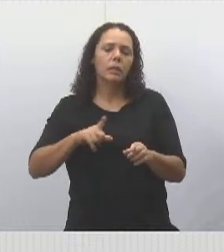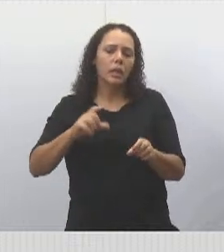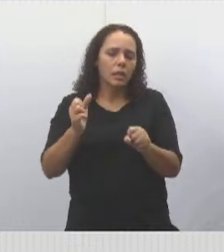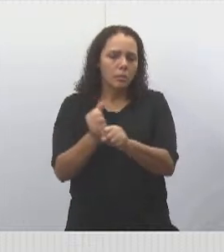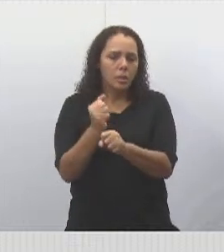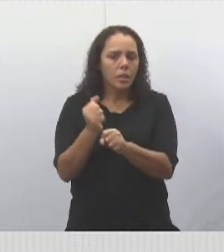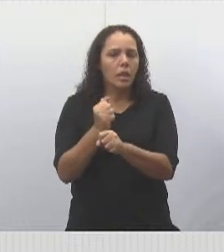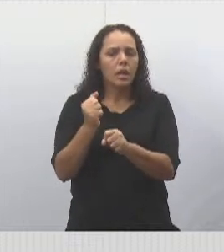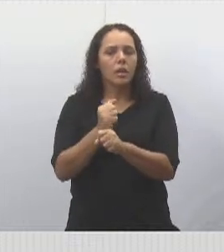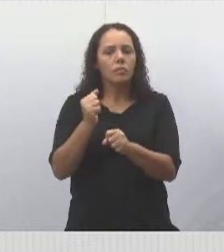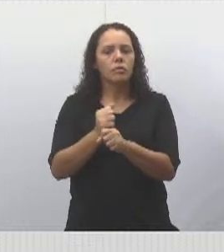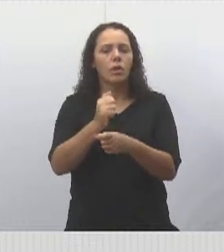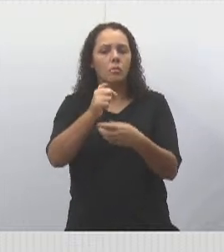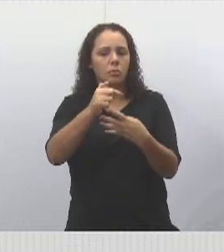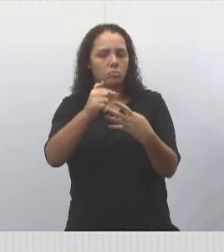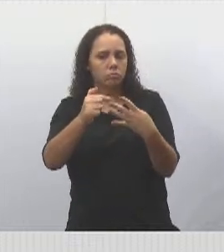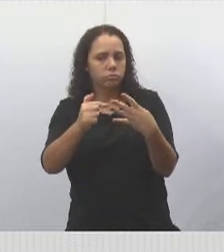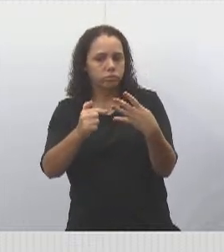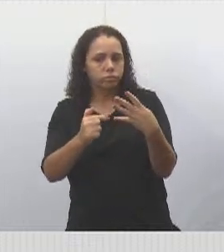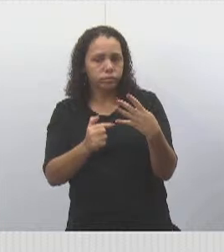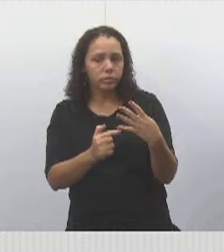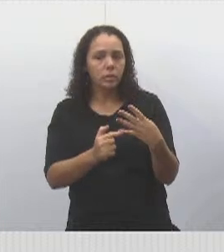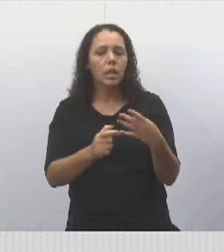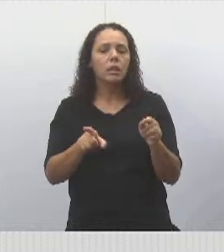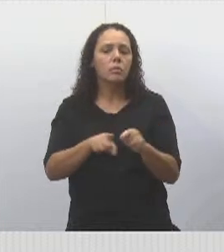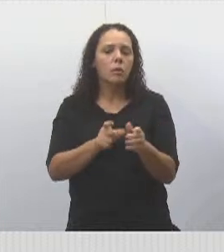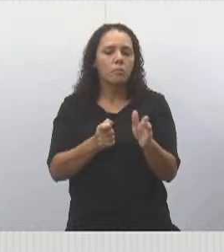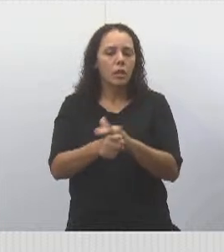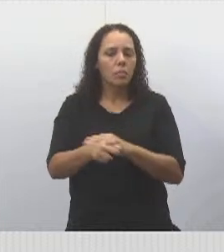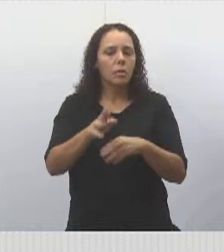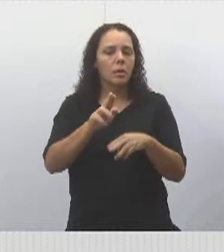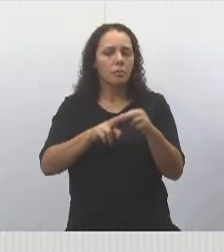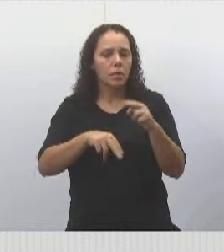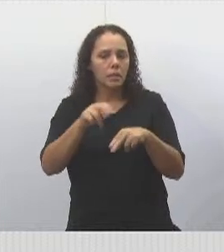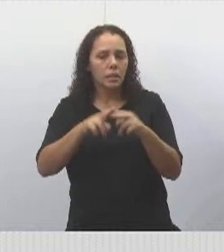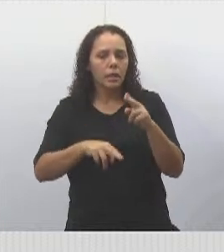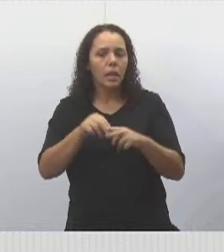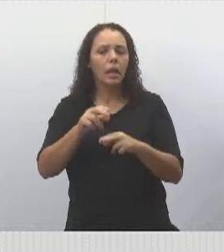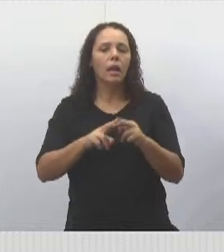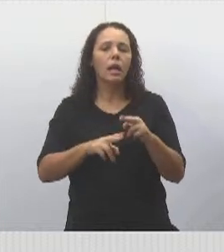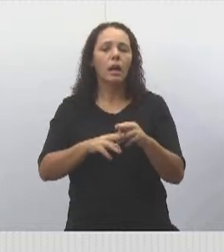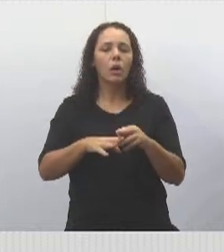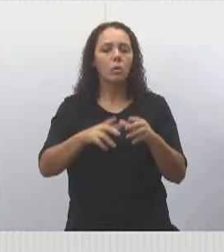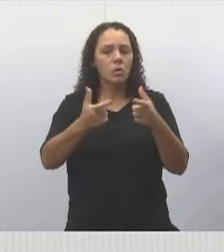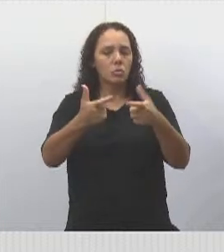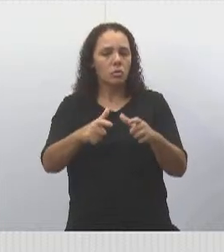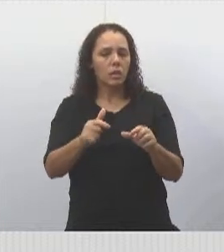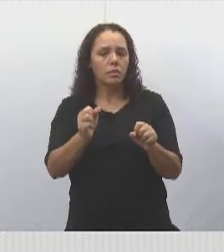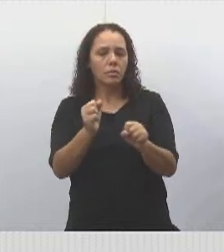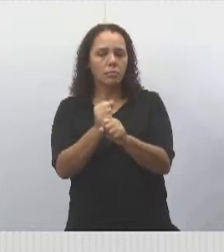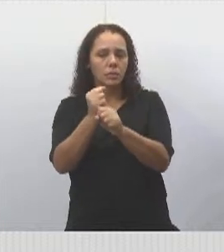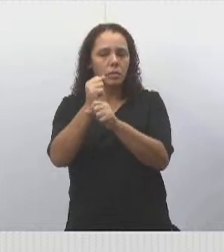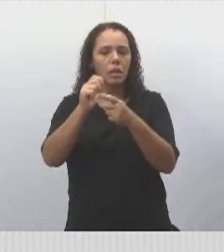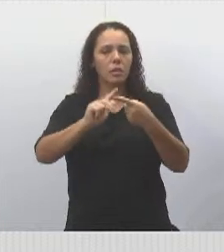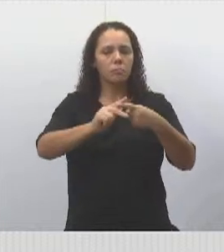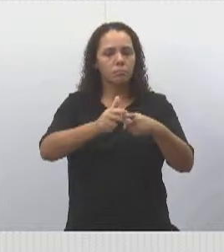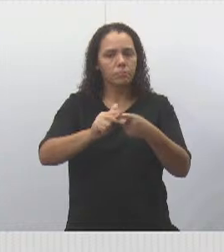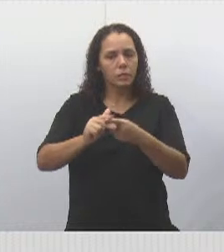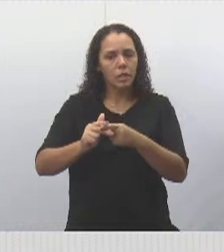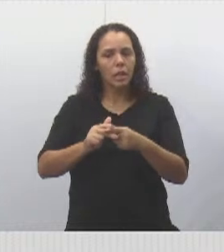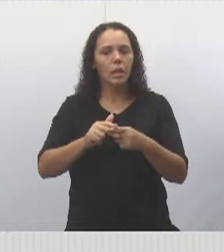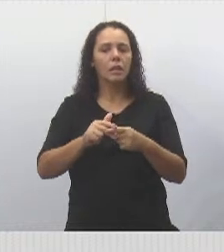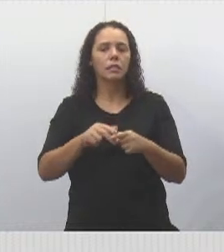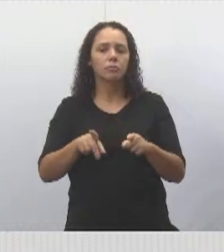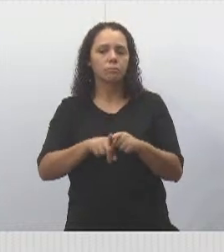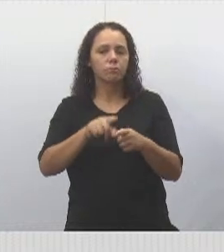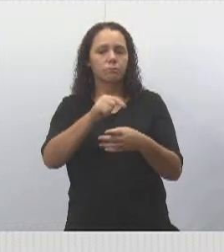EMF Tito Máximo, da aquisição de mobília e manutenção predial de todas as unidades e revitalização dos brinquedos enxovais. Pode